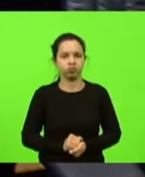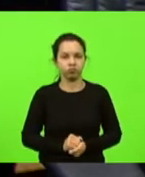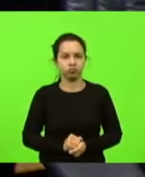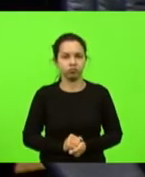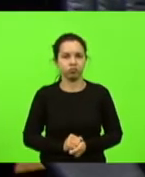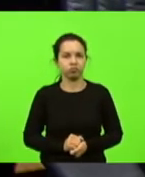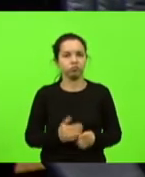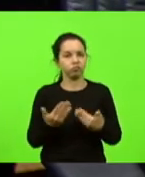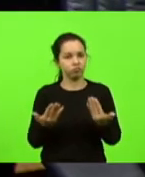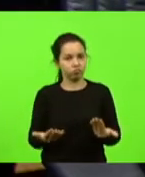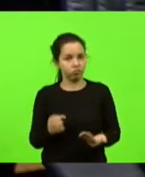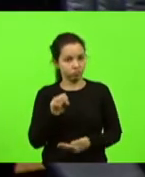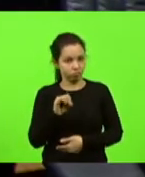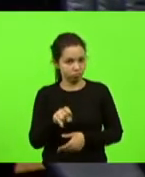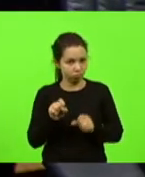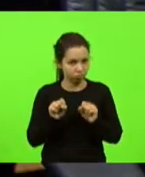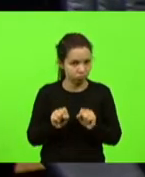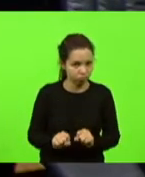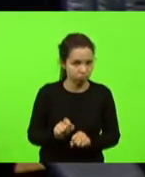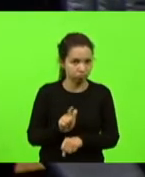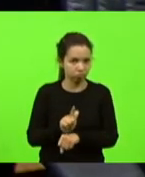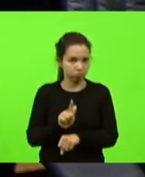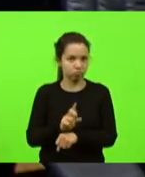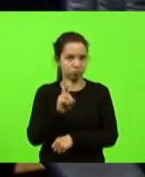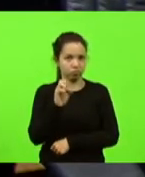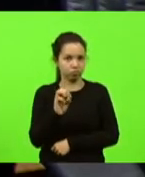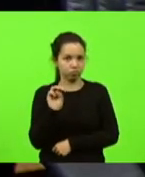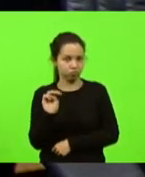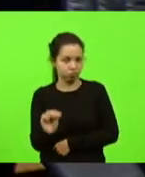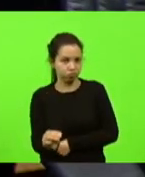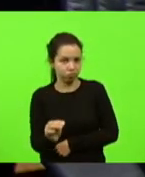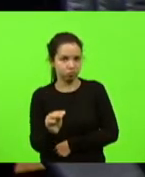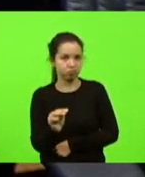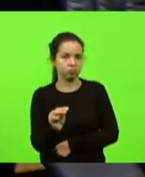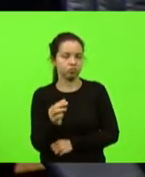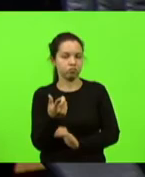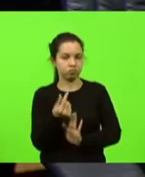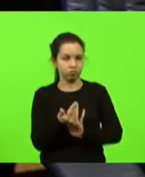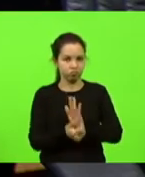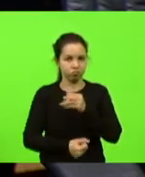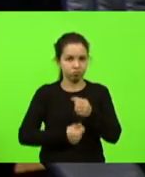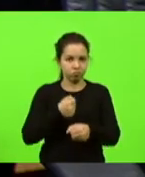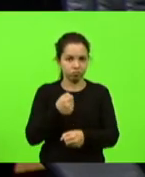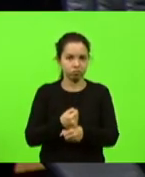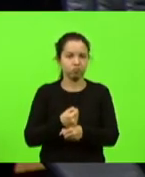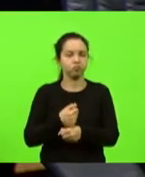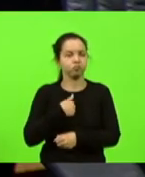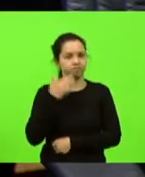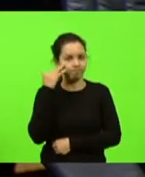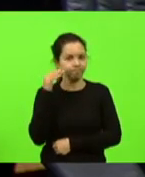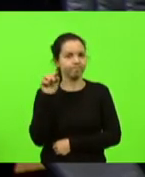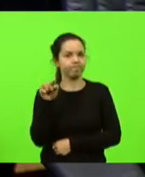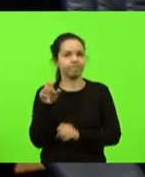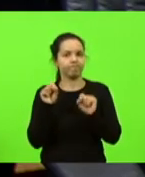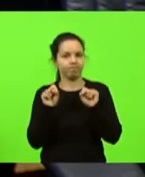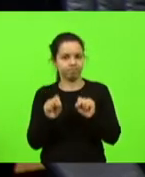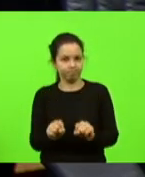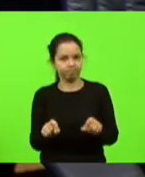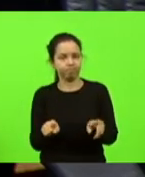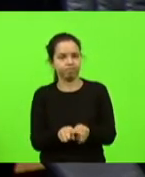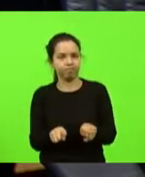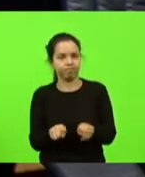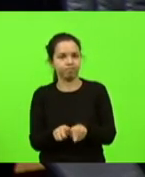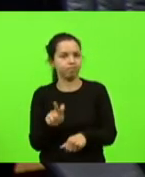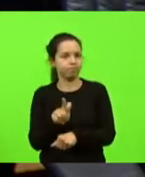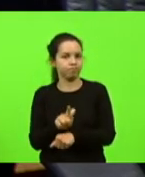Então, se ele pode fazer gestão de 50 milhões de orçamento anual, eu entendo que ele pode também fazer a